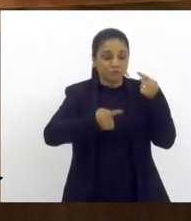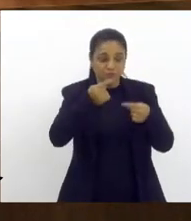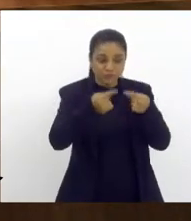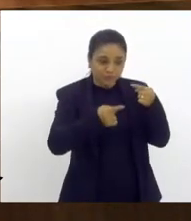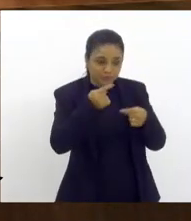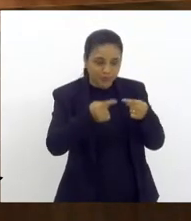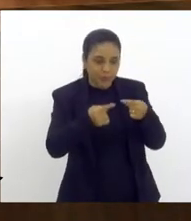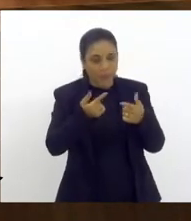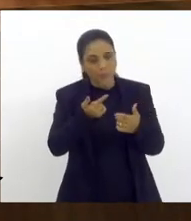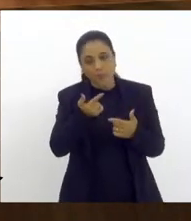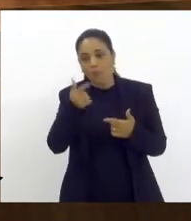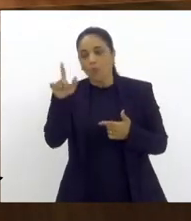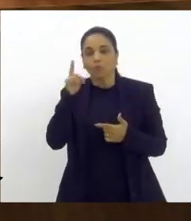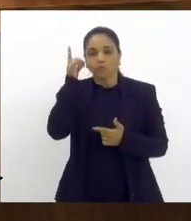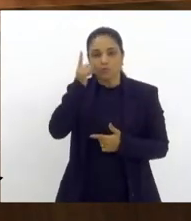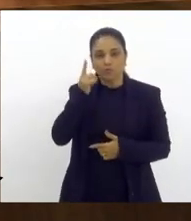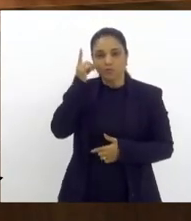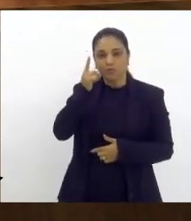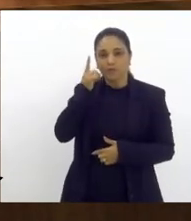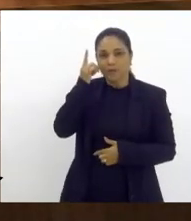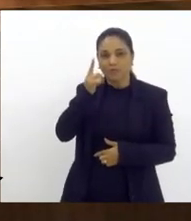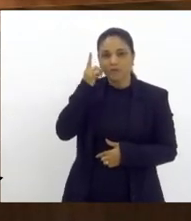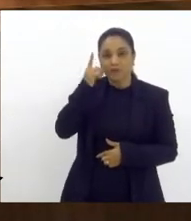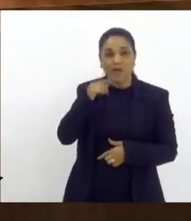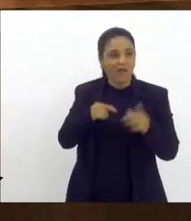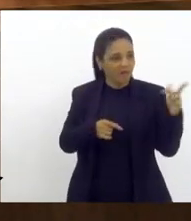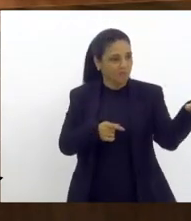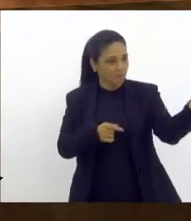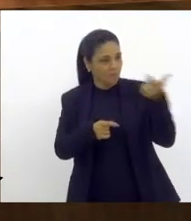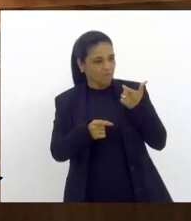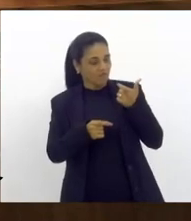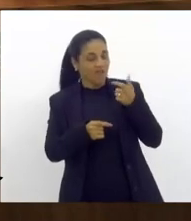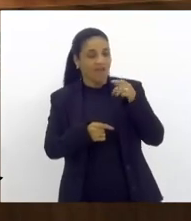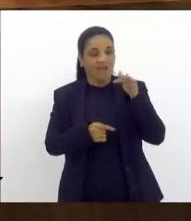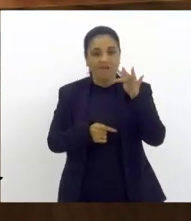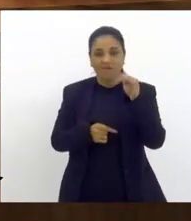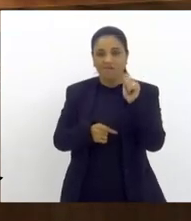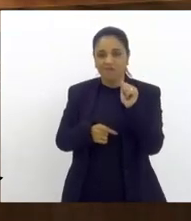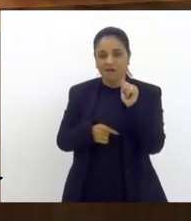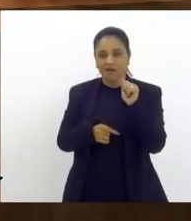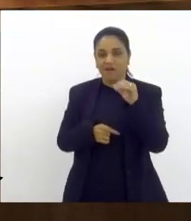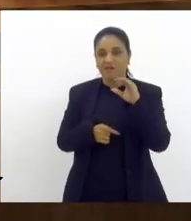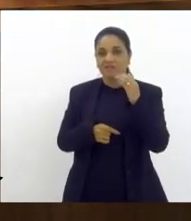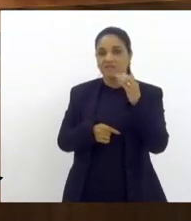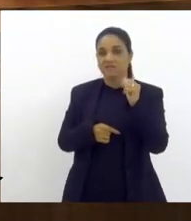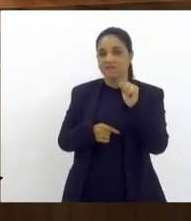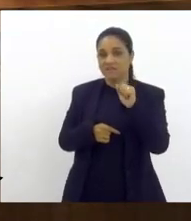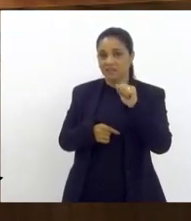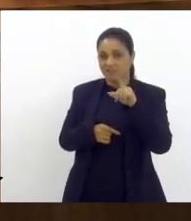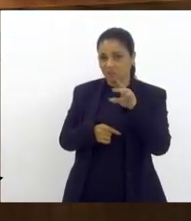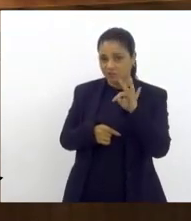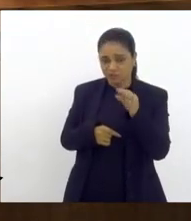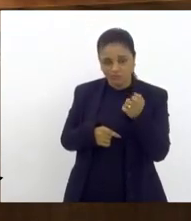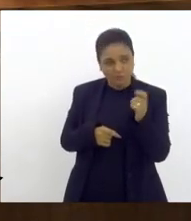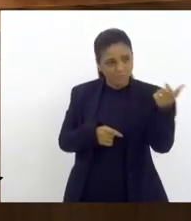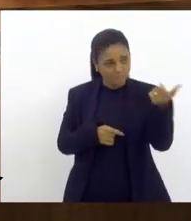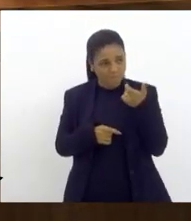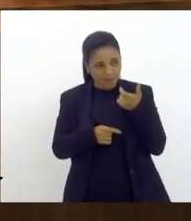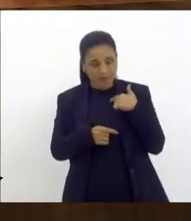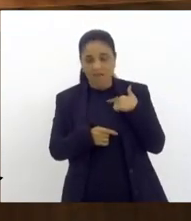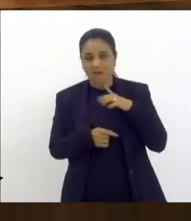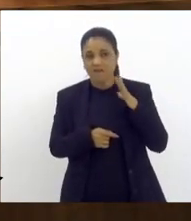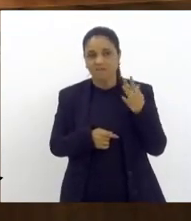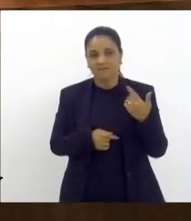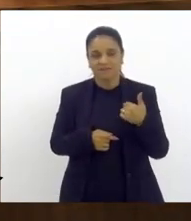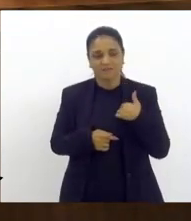discussão era com o deputado agora me chamou de farsante presidente da Testemunha de outros colegas olha O